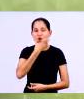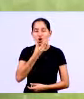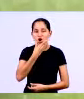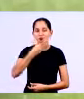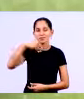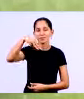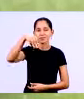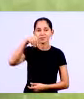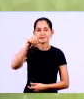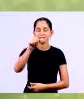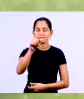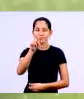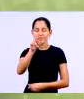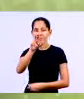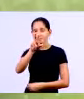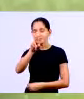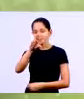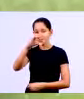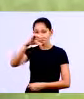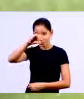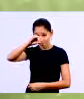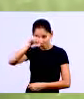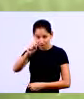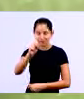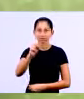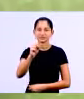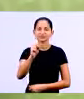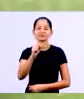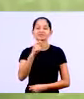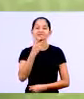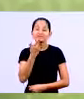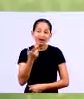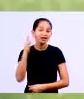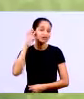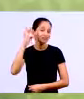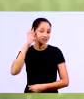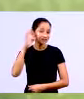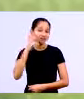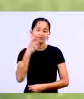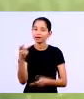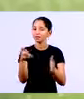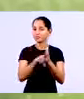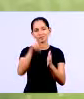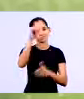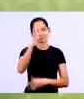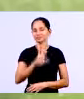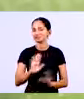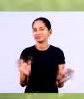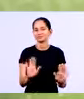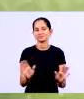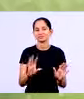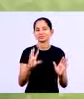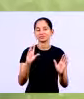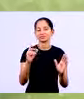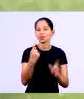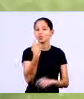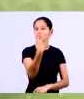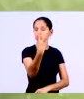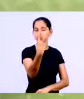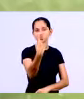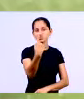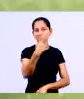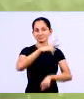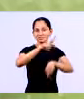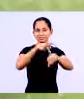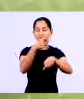ela é brasileira, porque a nossa pronúncia ela realmente é diferente. Então, nós temos essa